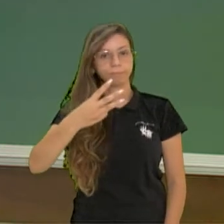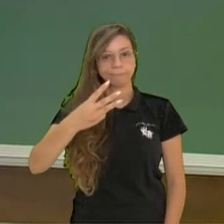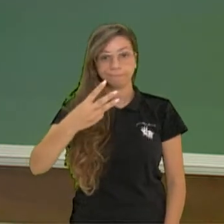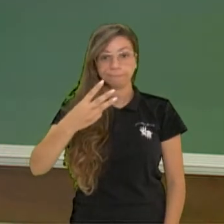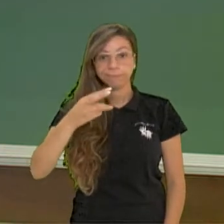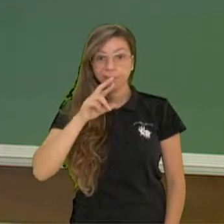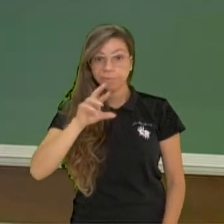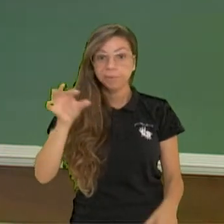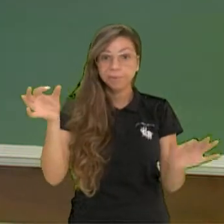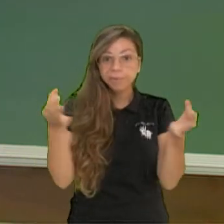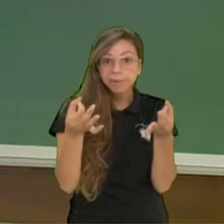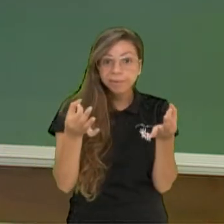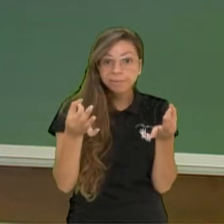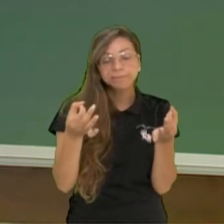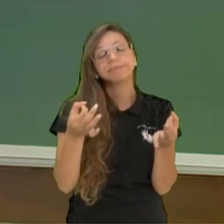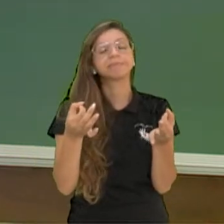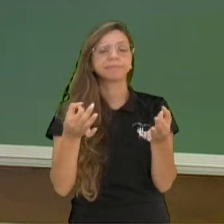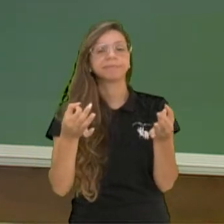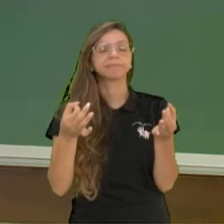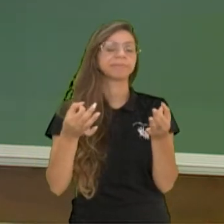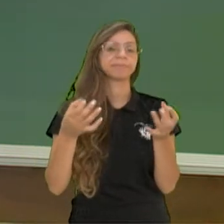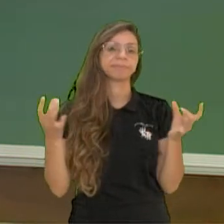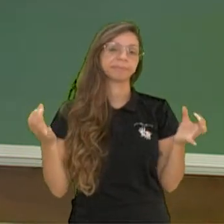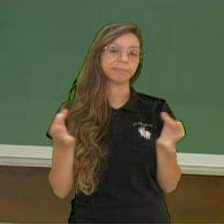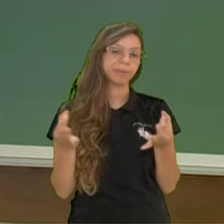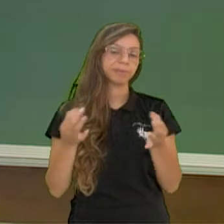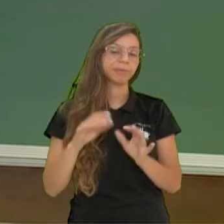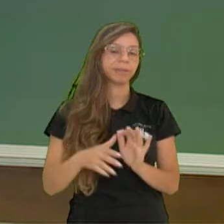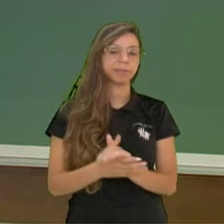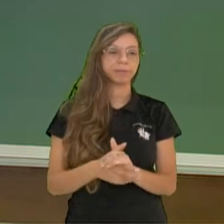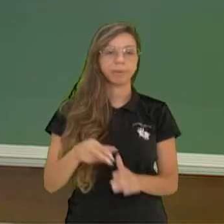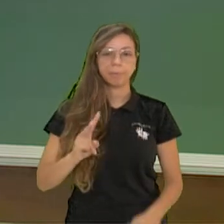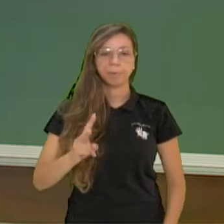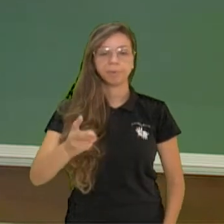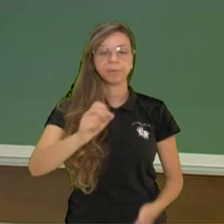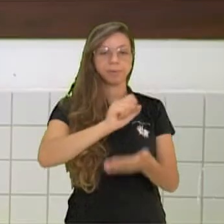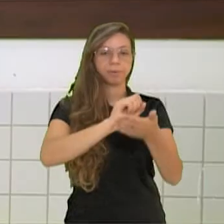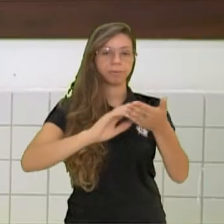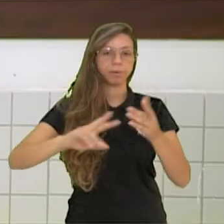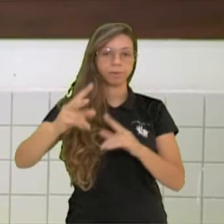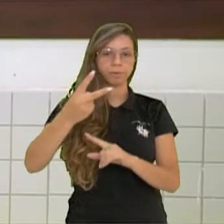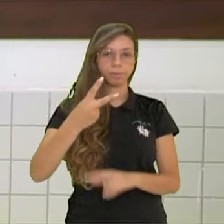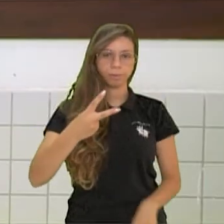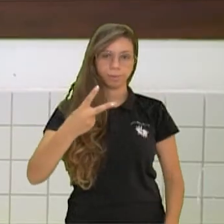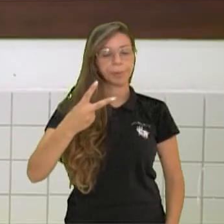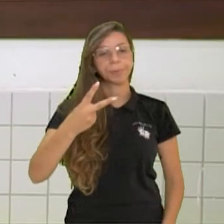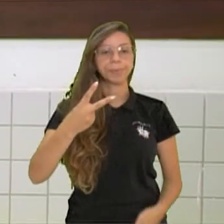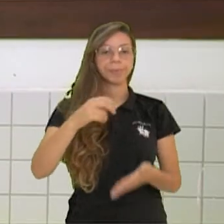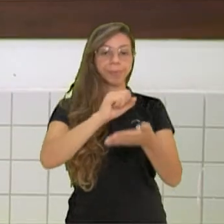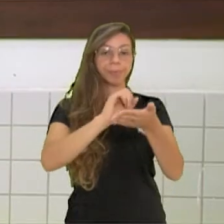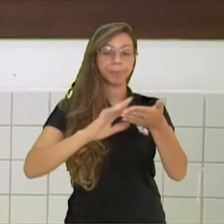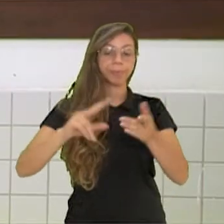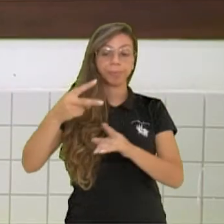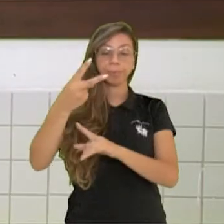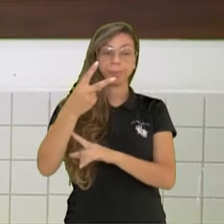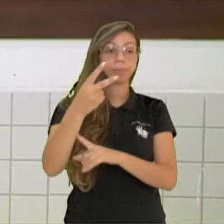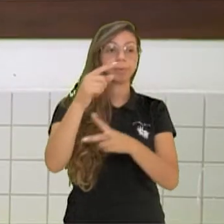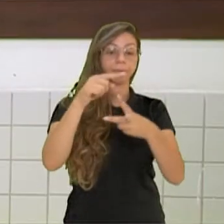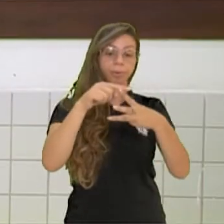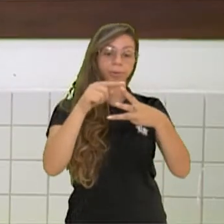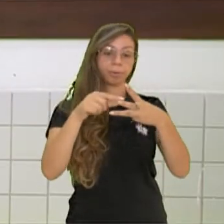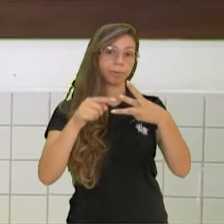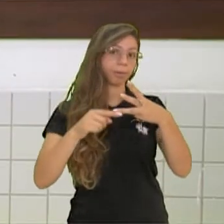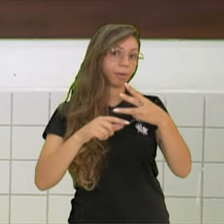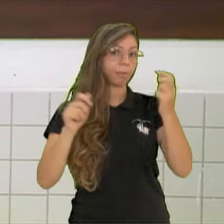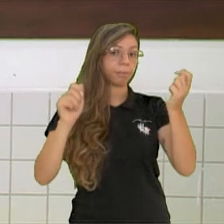Acertou? Conferiu? Show de bola. Vamos para o exercício 2 agora. Então, no exercício 2, você tem três itens, hein? Então,